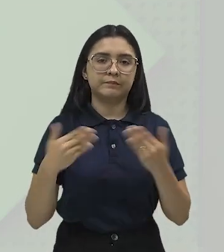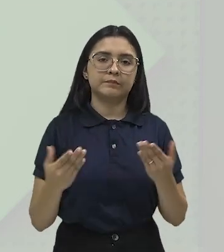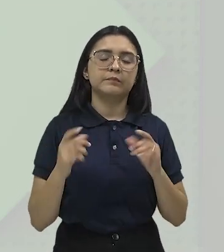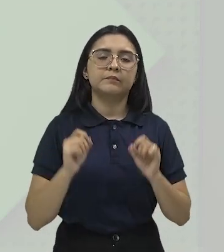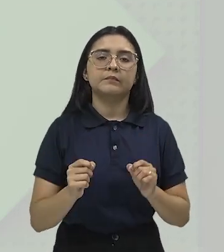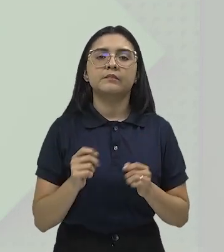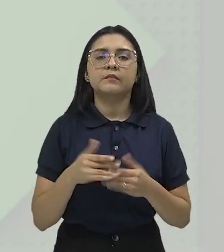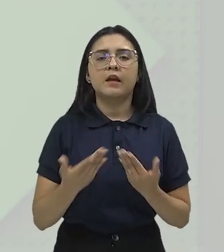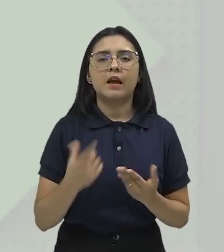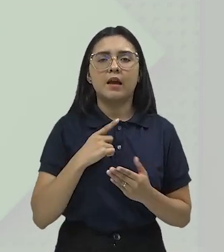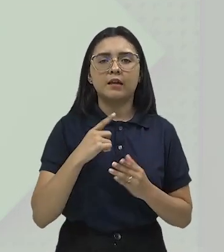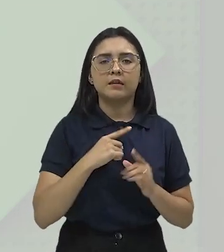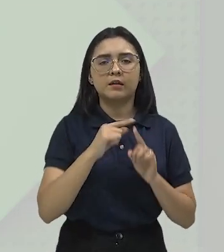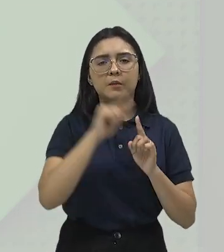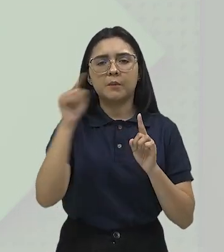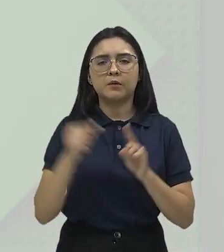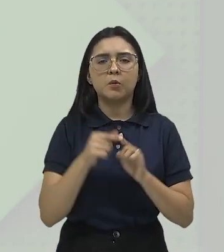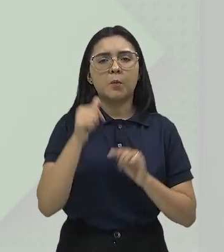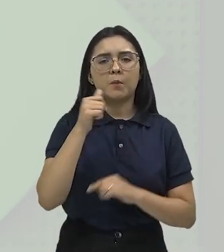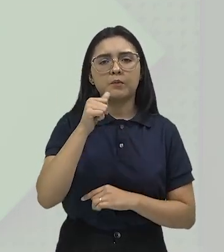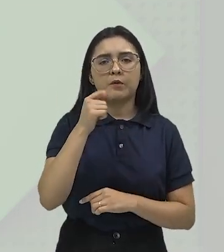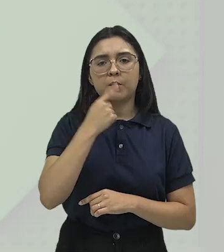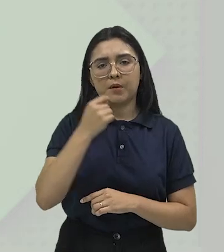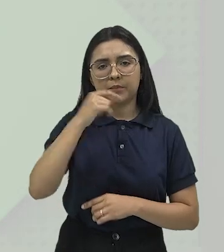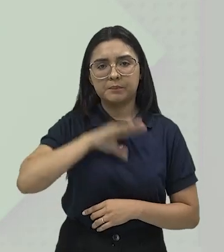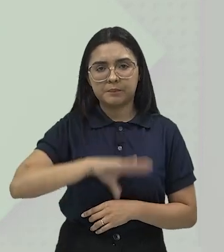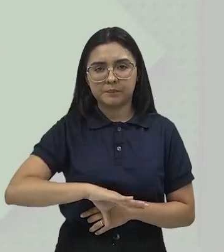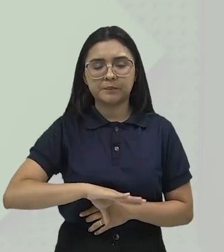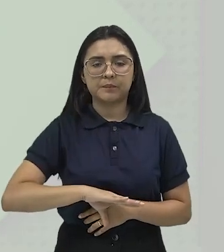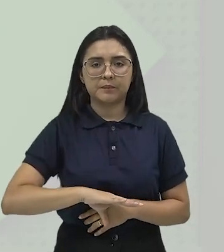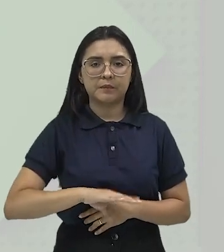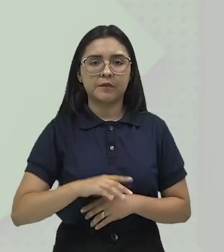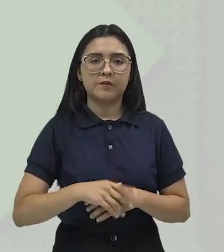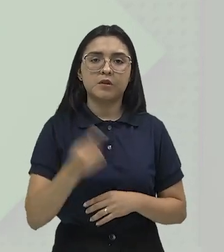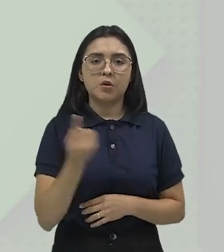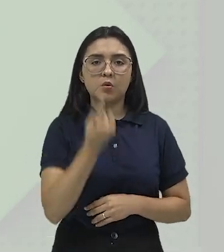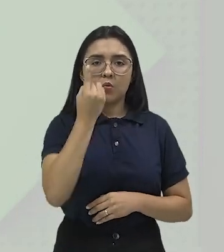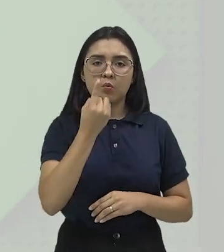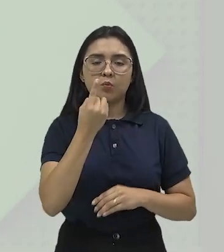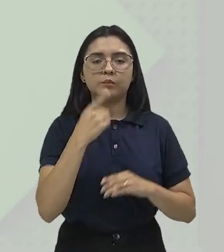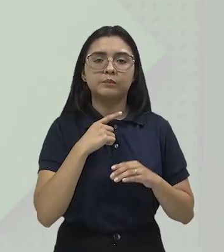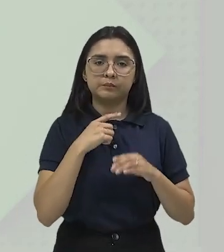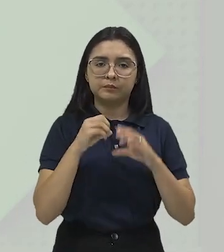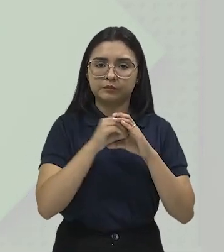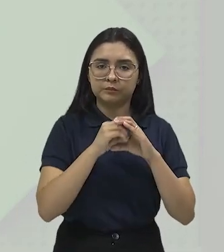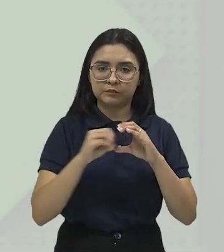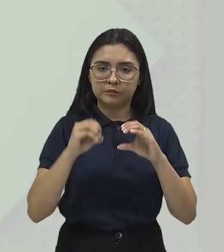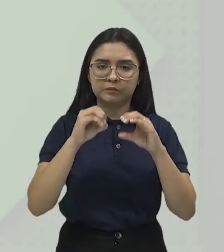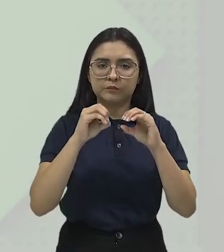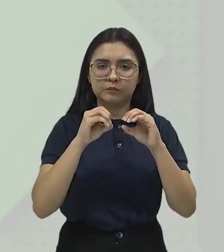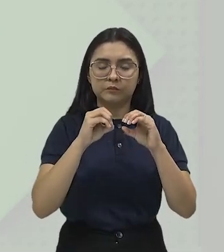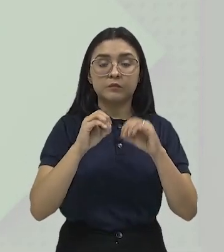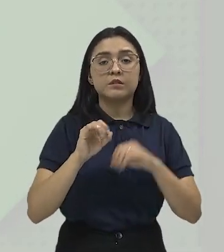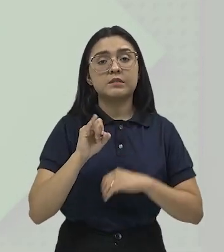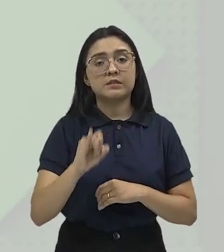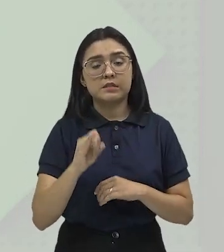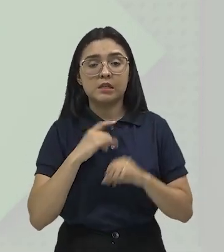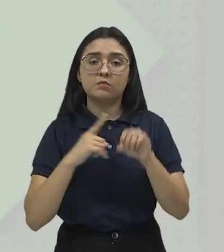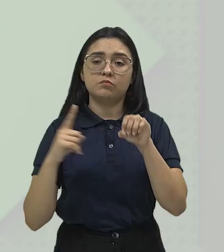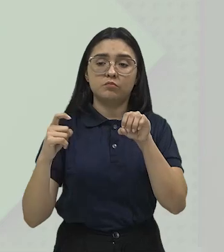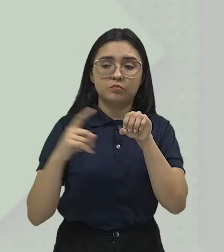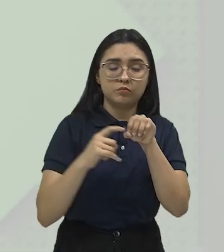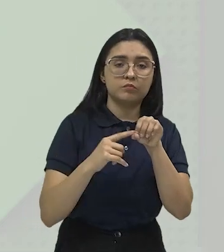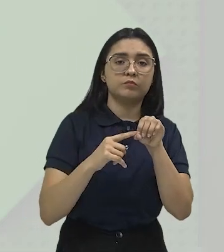né, a cada ciclo, a cada mês, essa mulher vai liberar um óvulo e ele vai ficar ali disponível. Caso ele seja